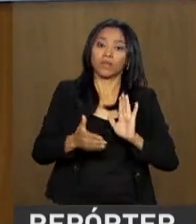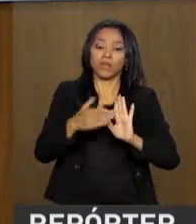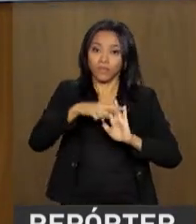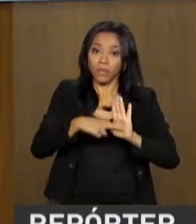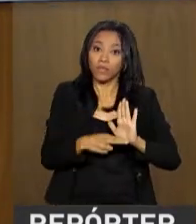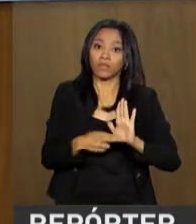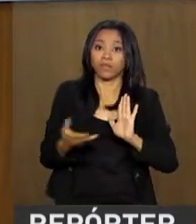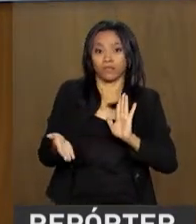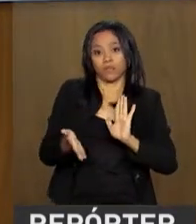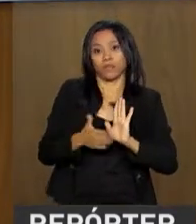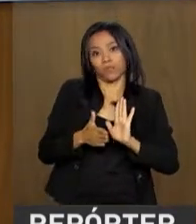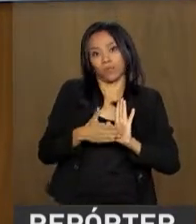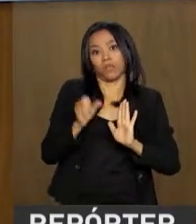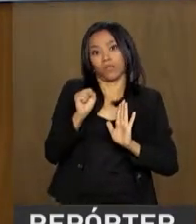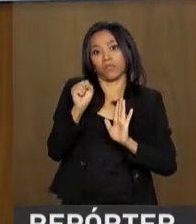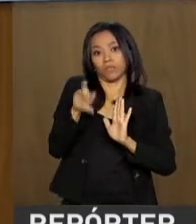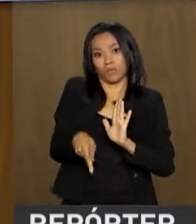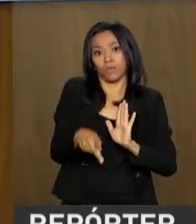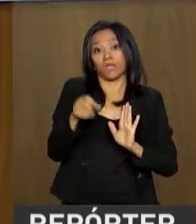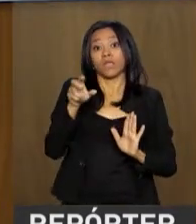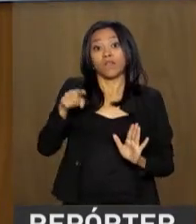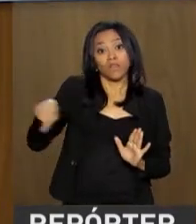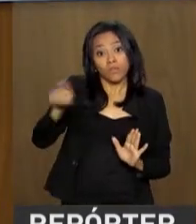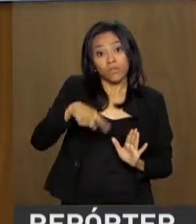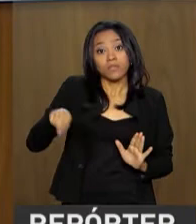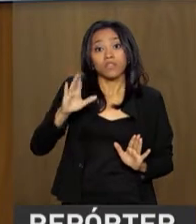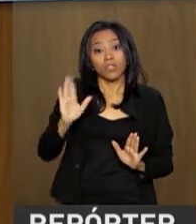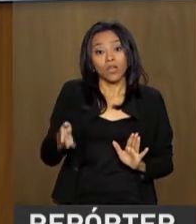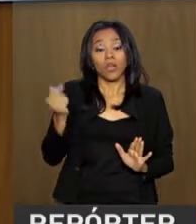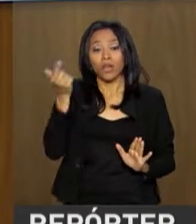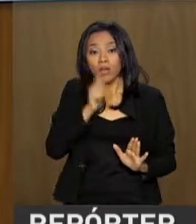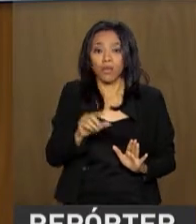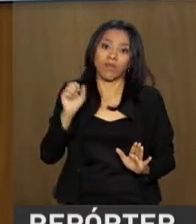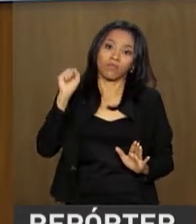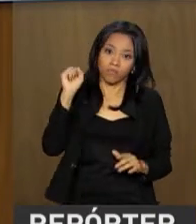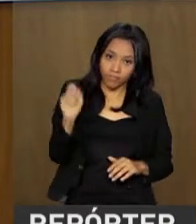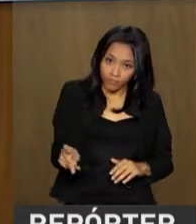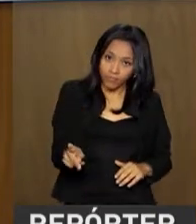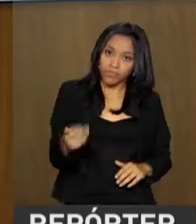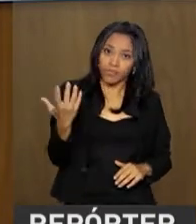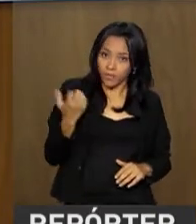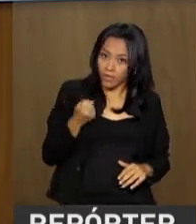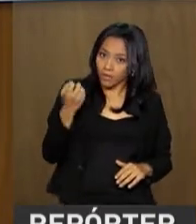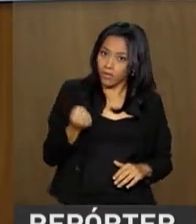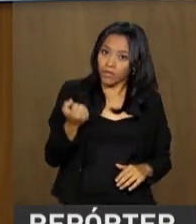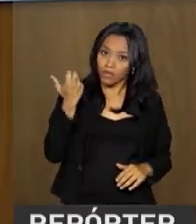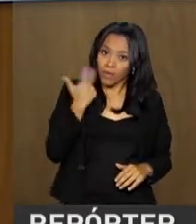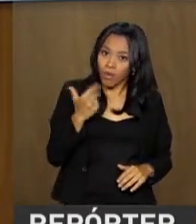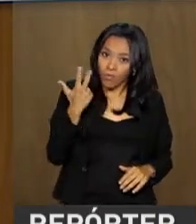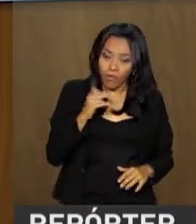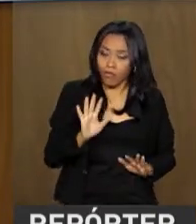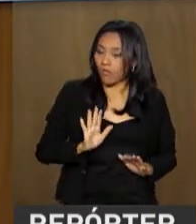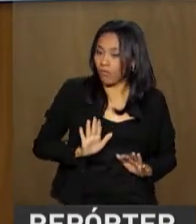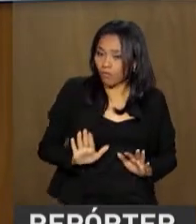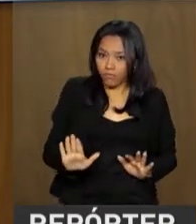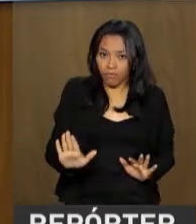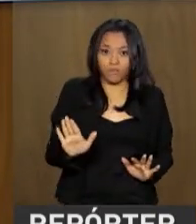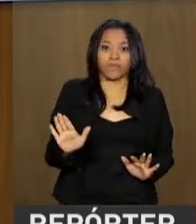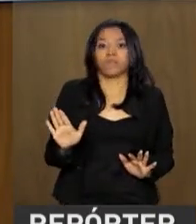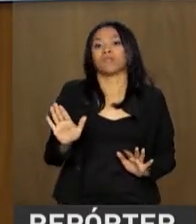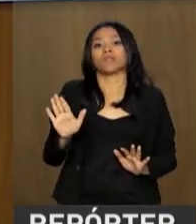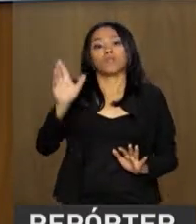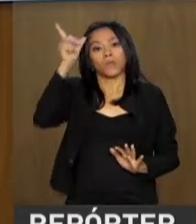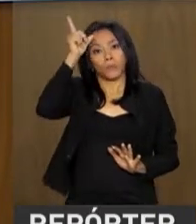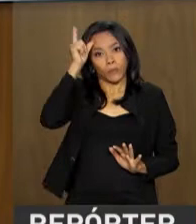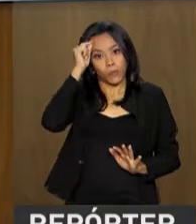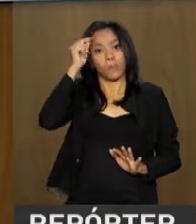aqueles que completaram suas condições de acesso ao benefício estão bem recebendo o benefício regularmente podem ficar completamente